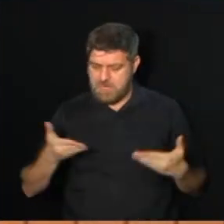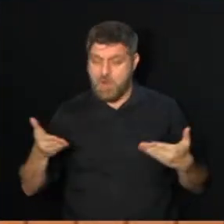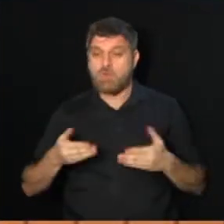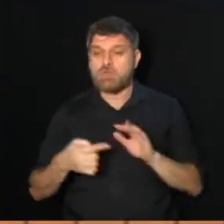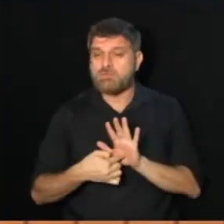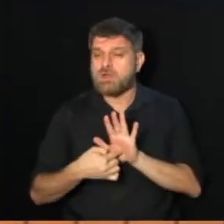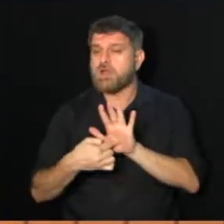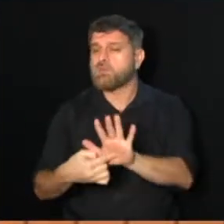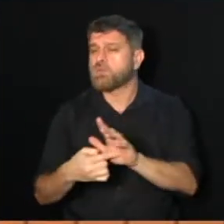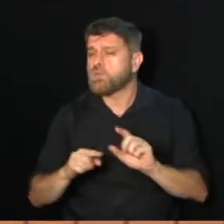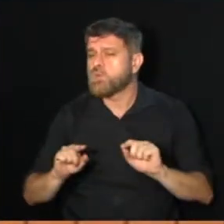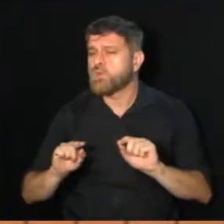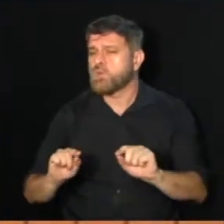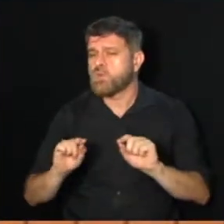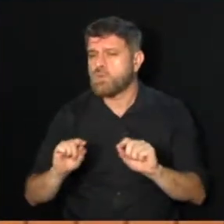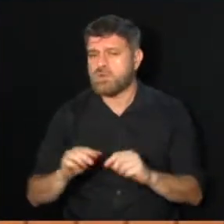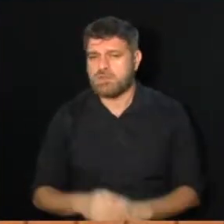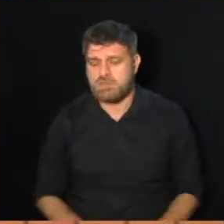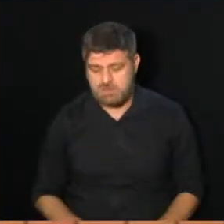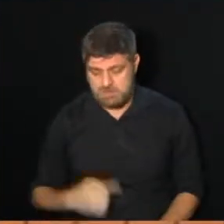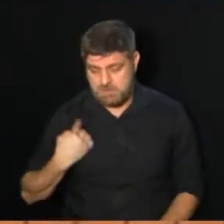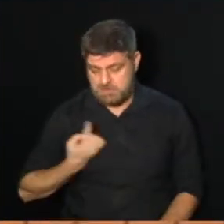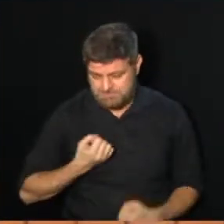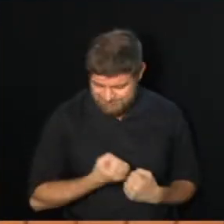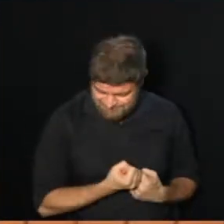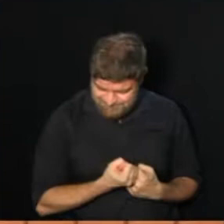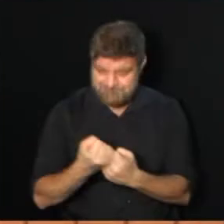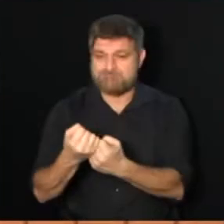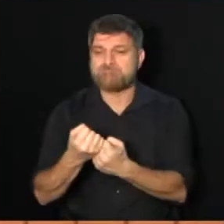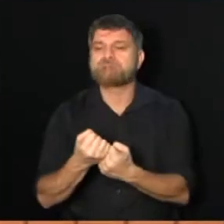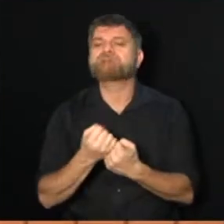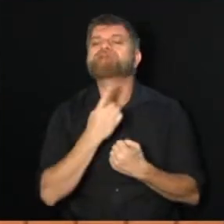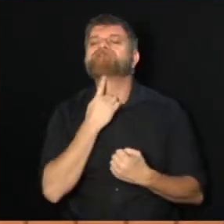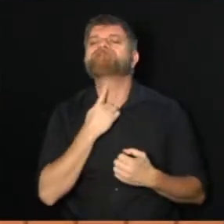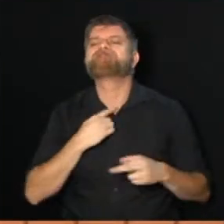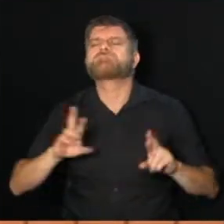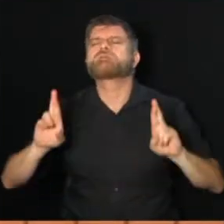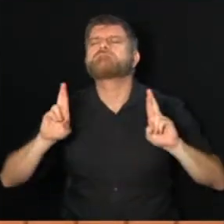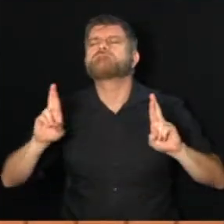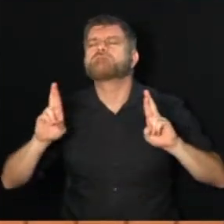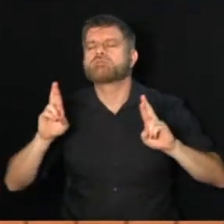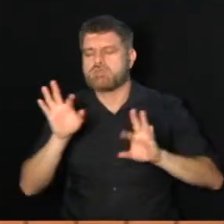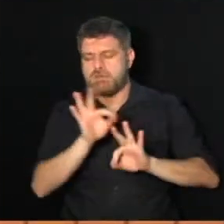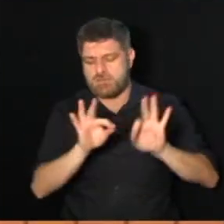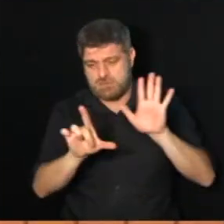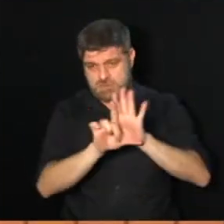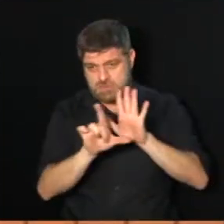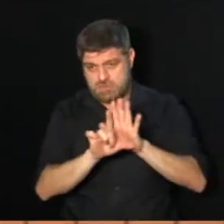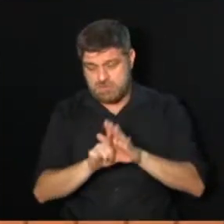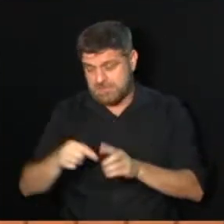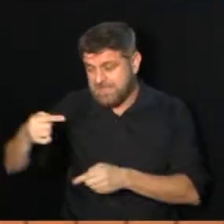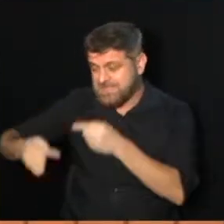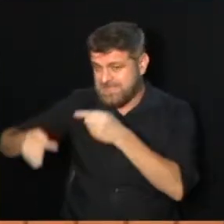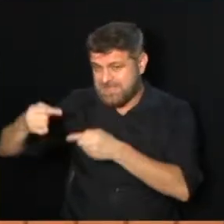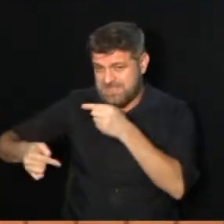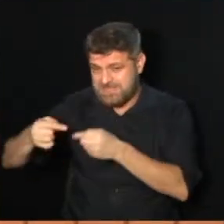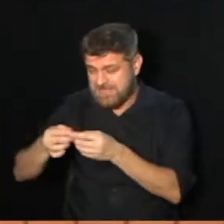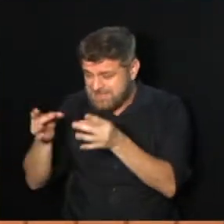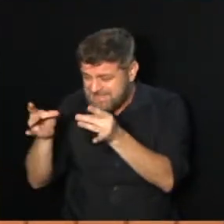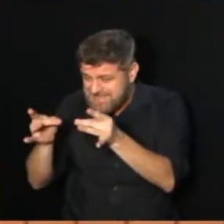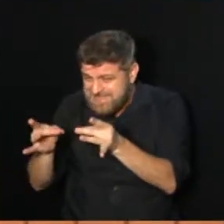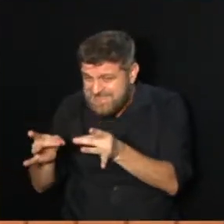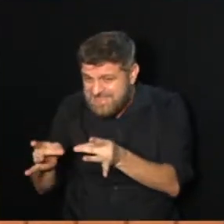demonstrar esse apoio e o nosso desejo de que esse projeto de lei seja discutido,